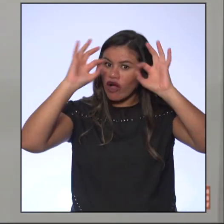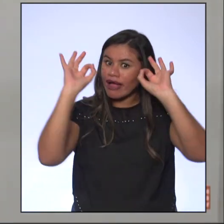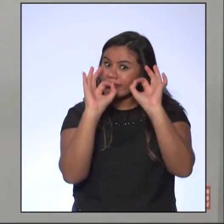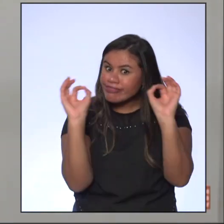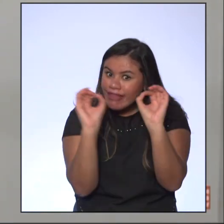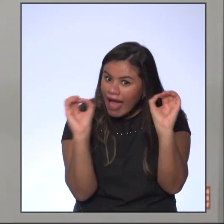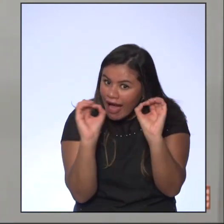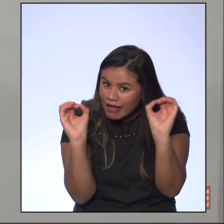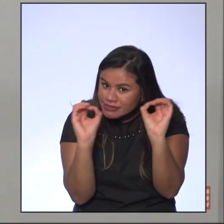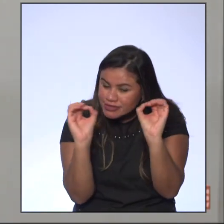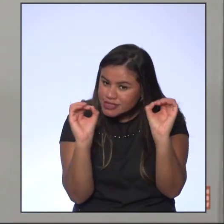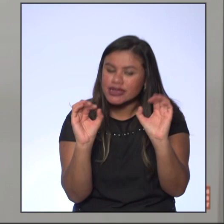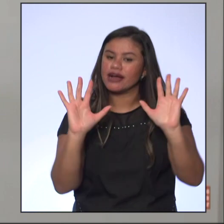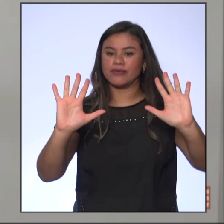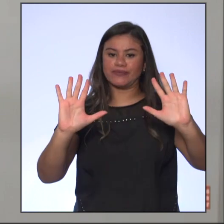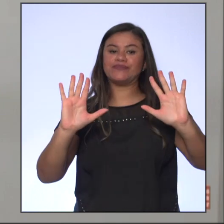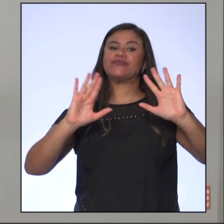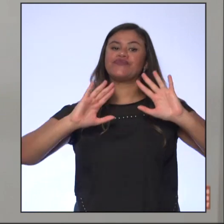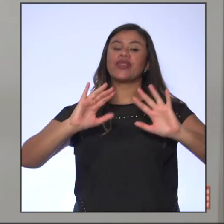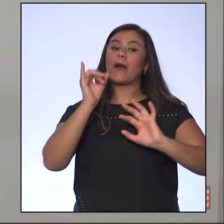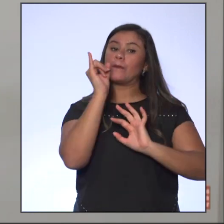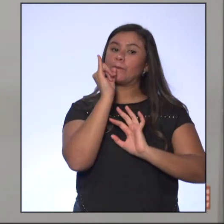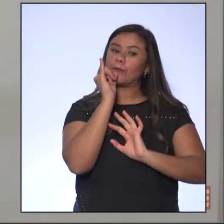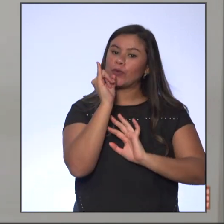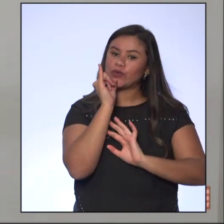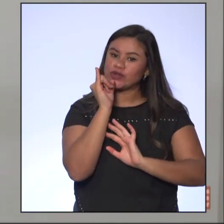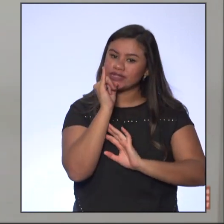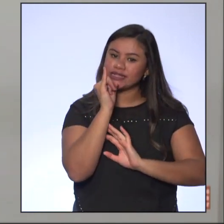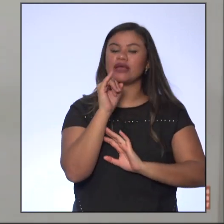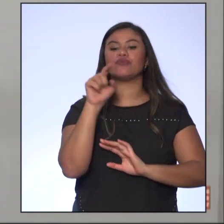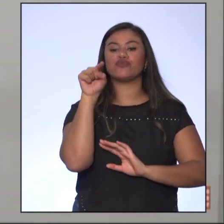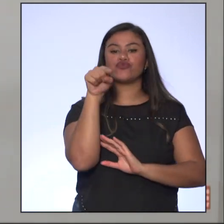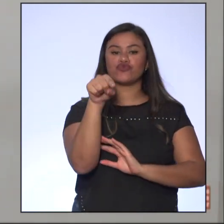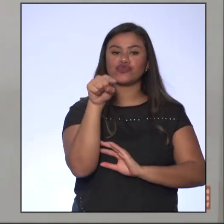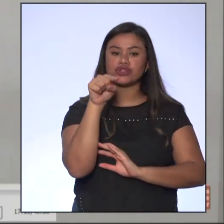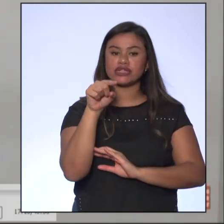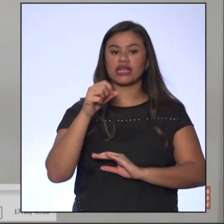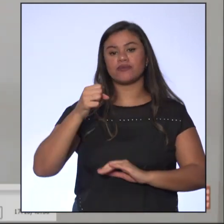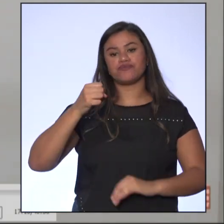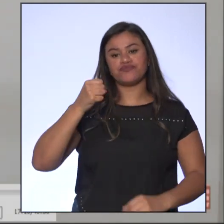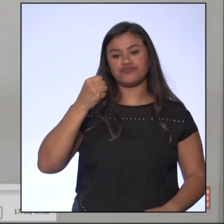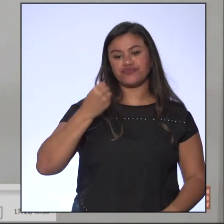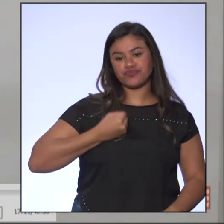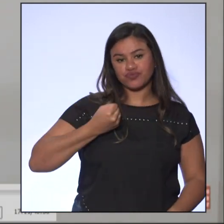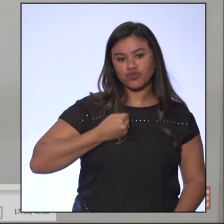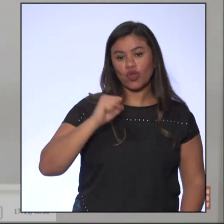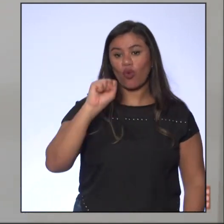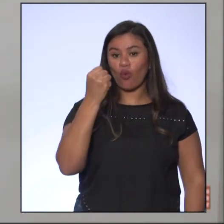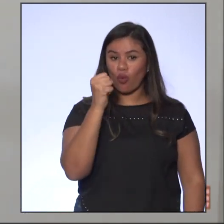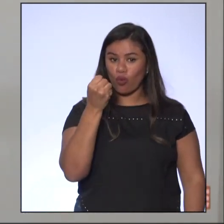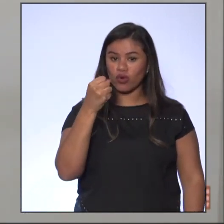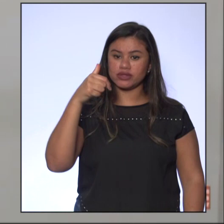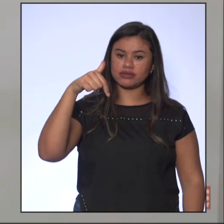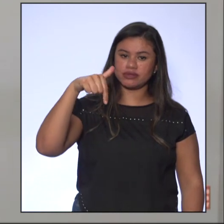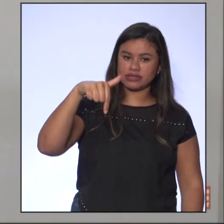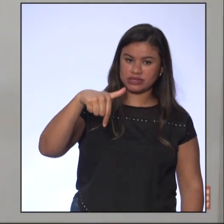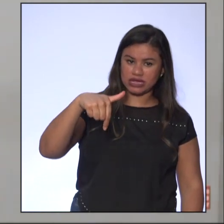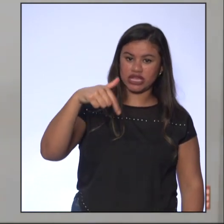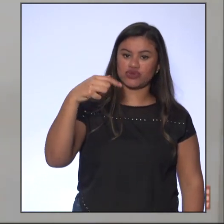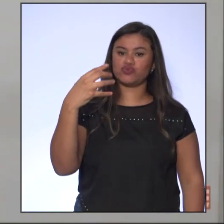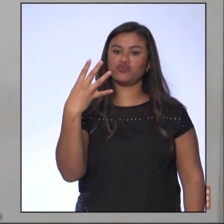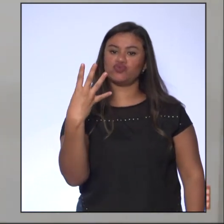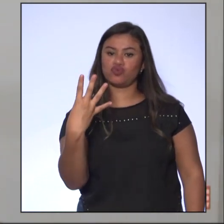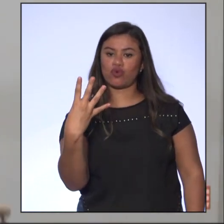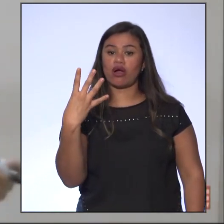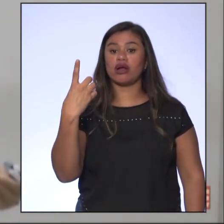por exemplo, se eu tenho aqui a nota 8, 7, 4 e 10. E aí você quer saber qual